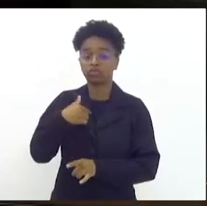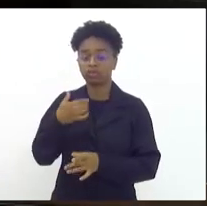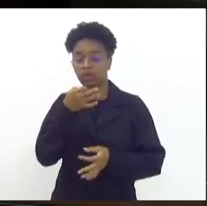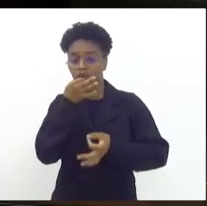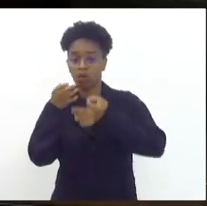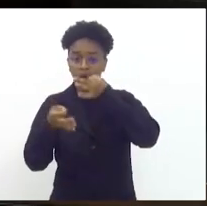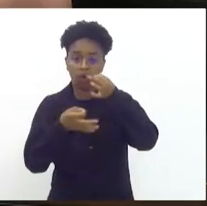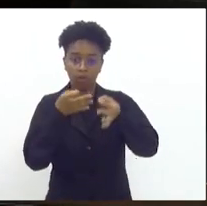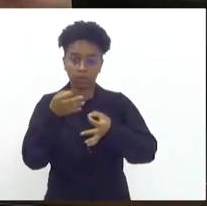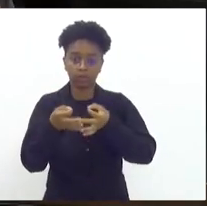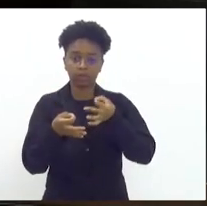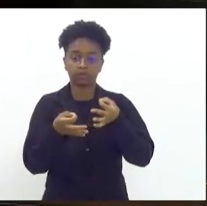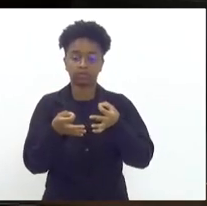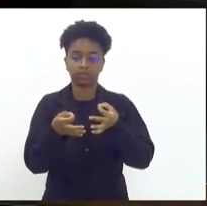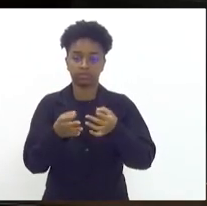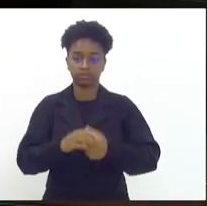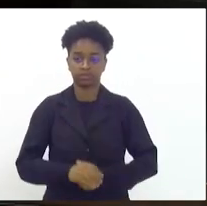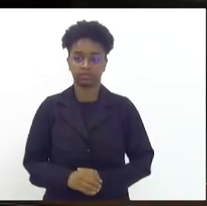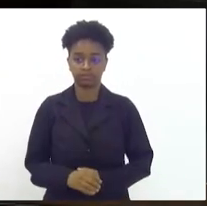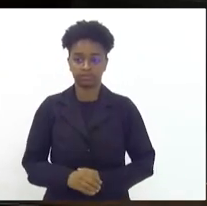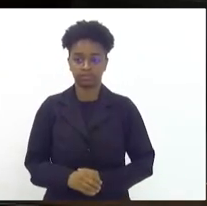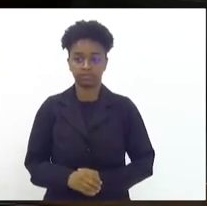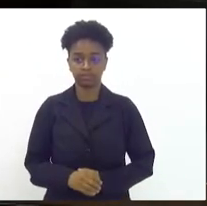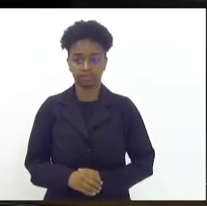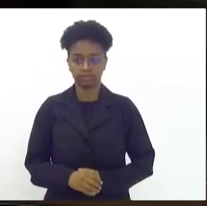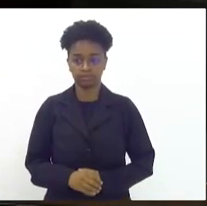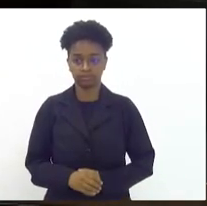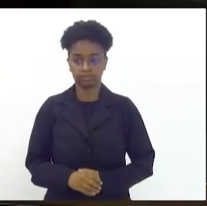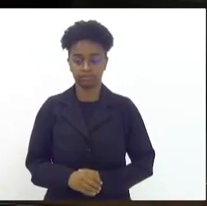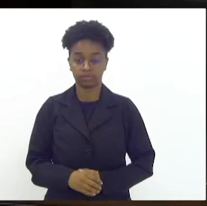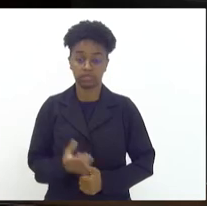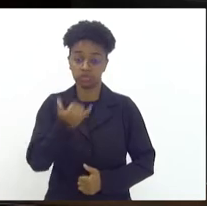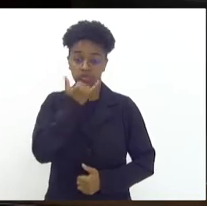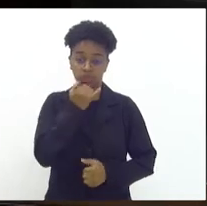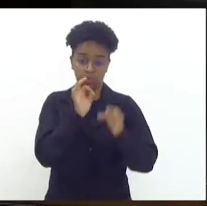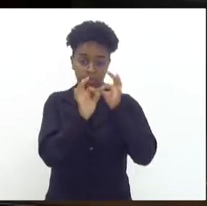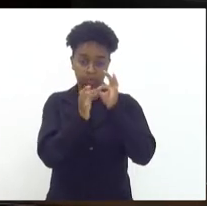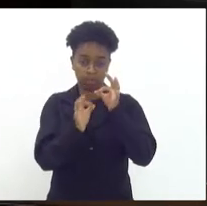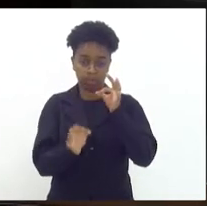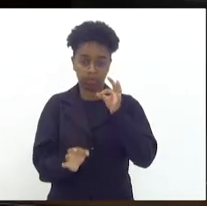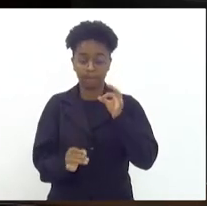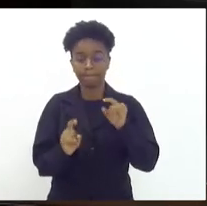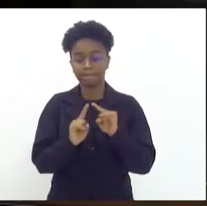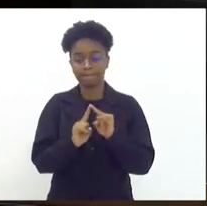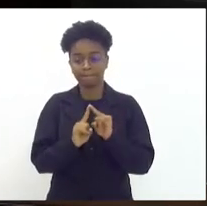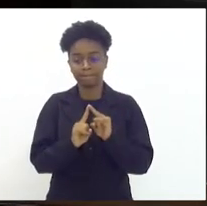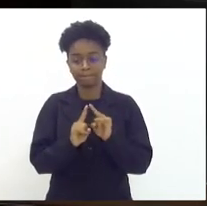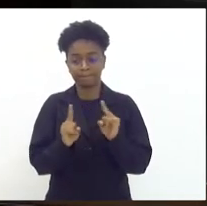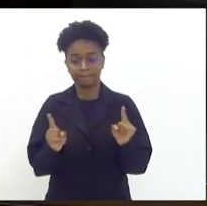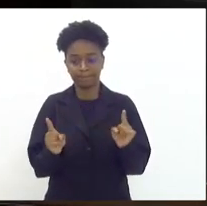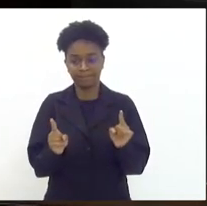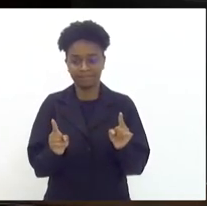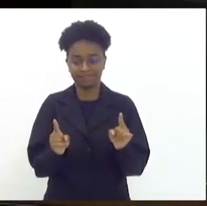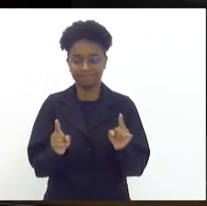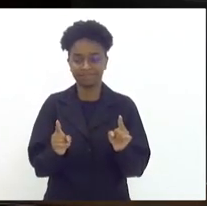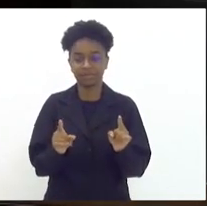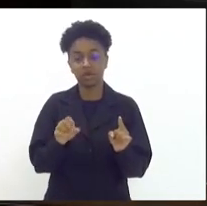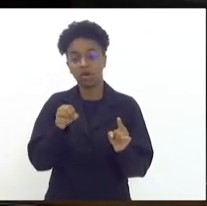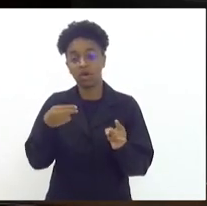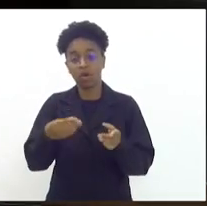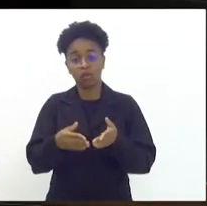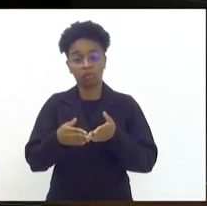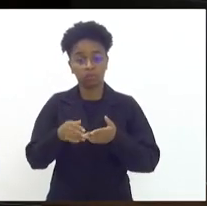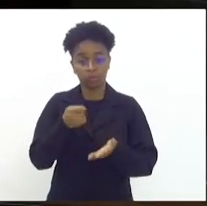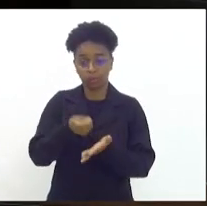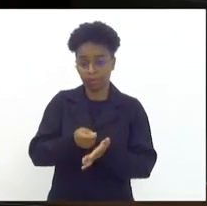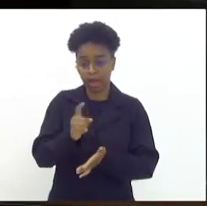Presidente pedindo desculpa de ter já gasto muito tempo mas ou 60% ou isenção ou